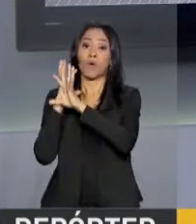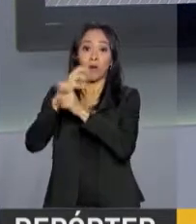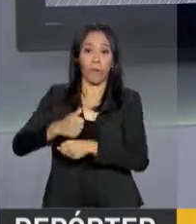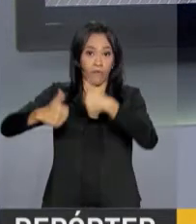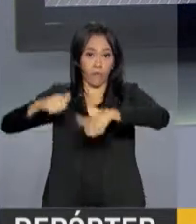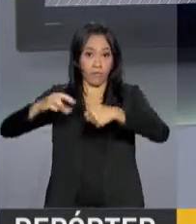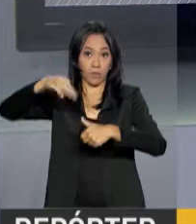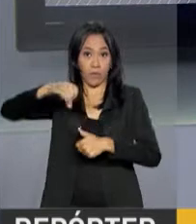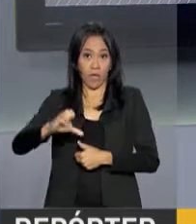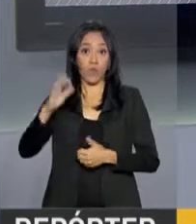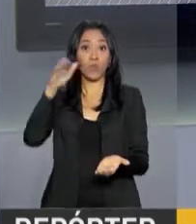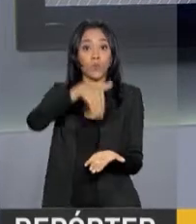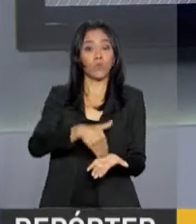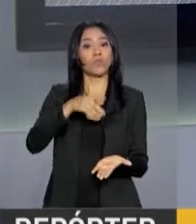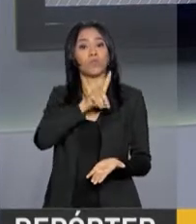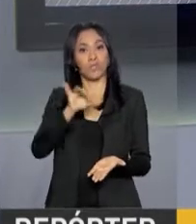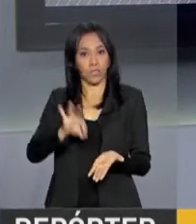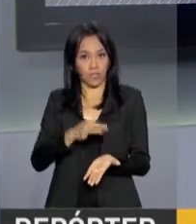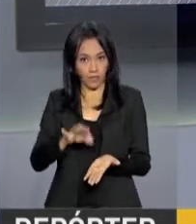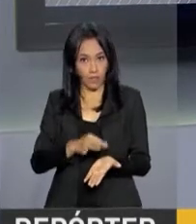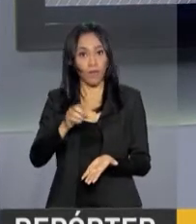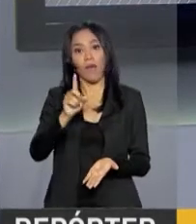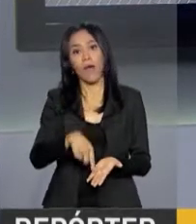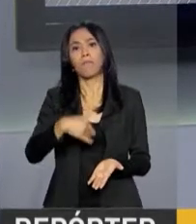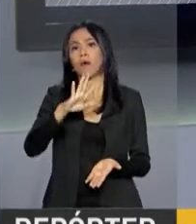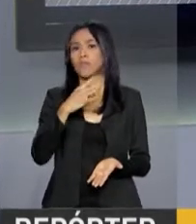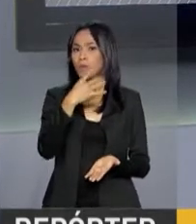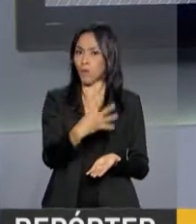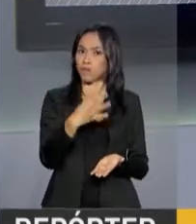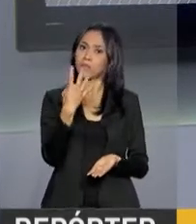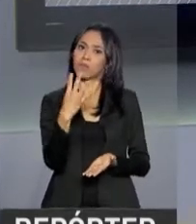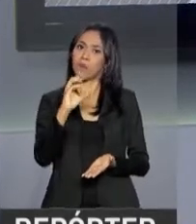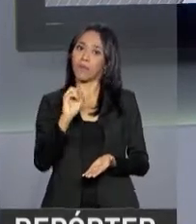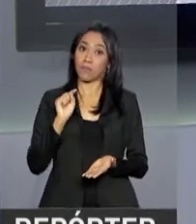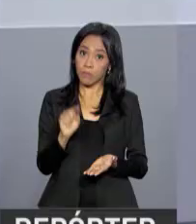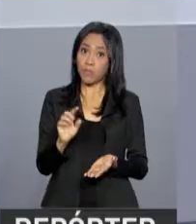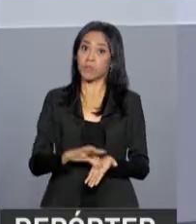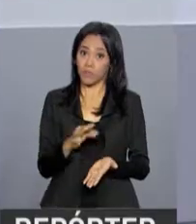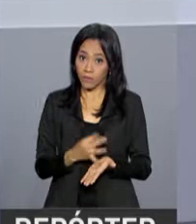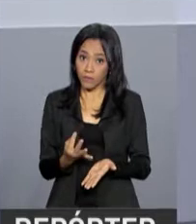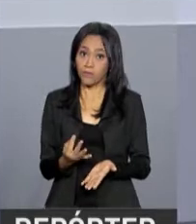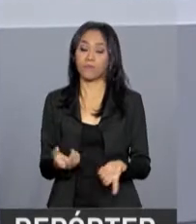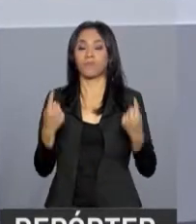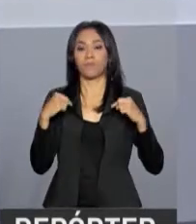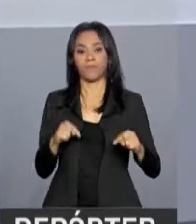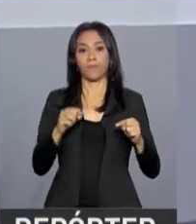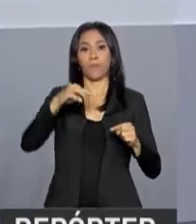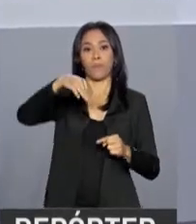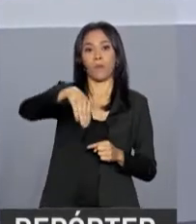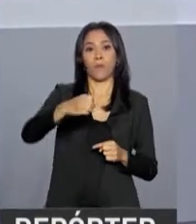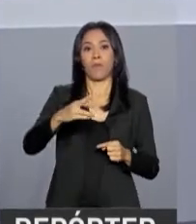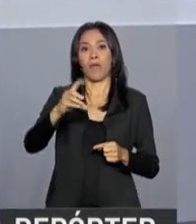dia de inscrição para o fies o sistema registrou mais de 440 mil inscrições o mercado financeiro